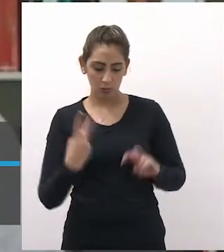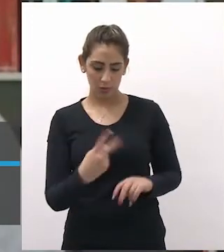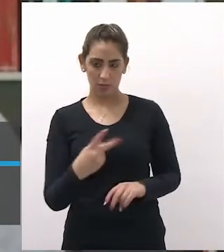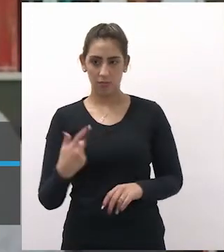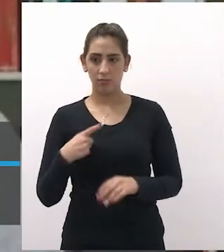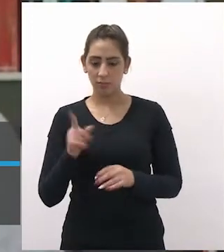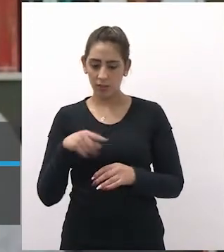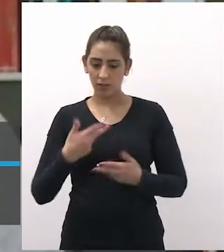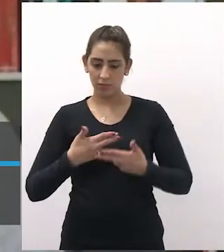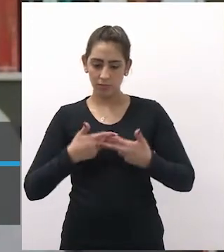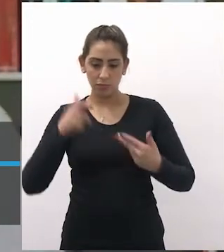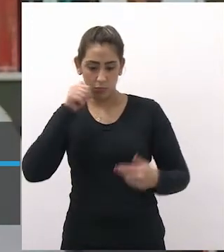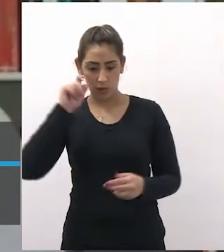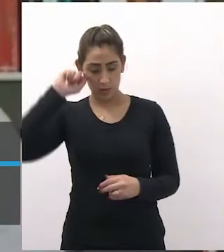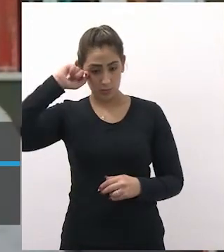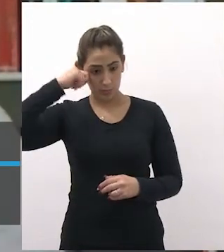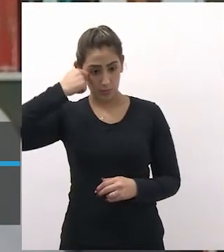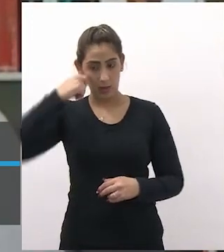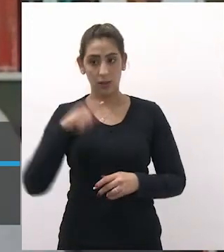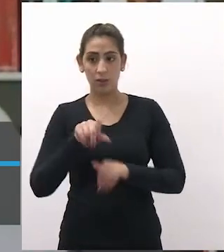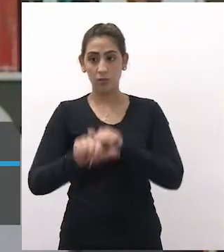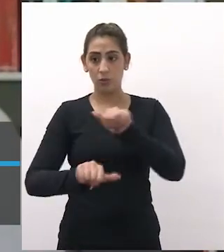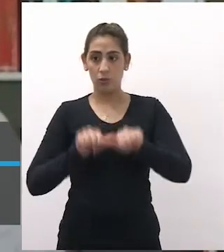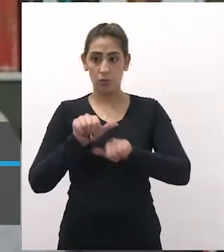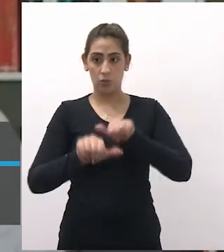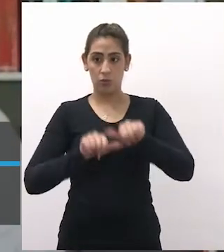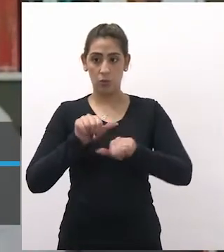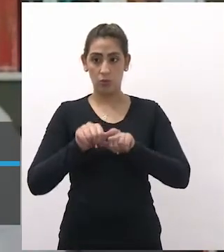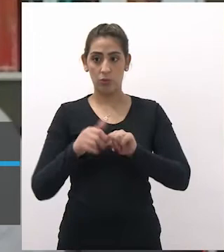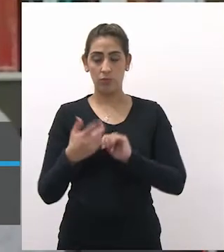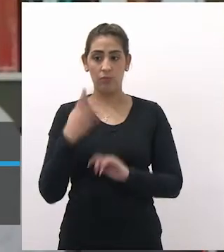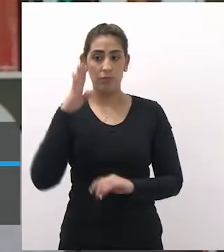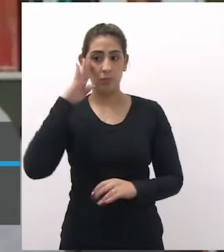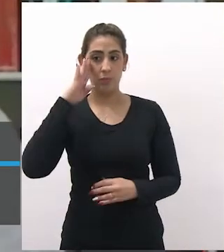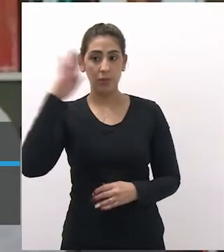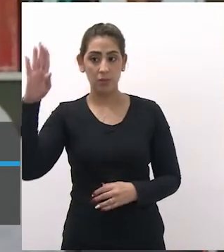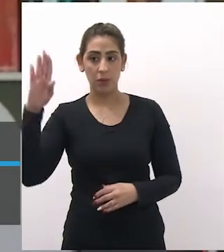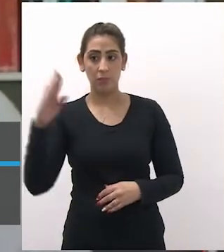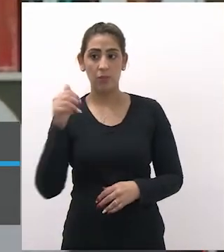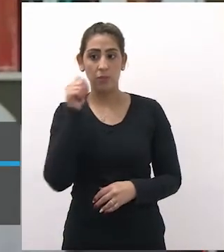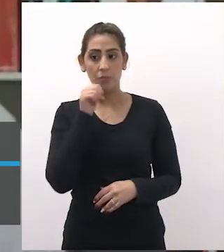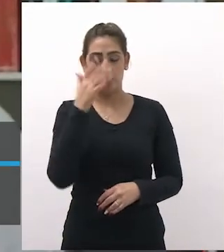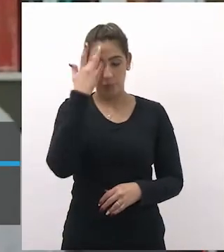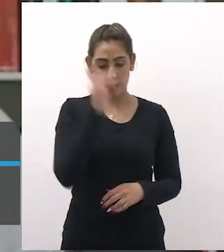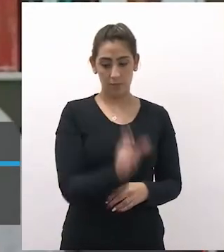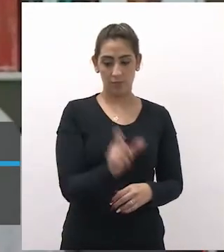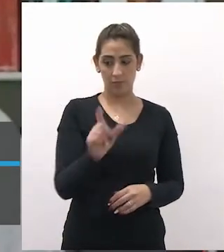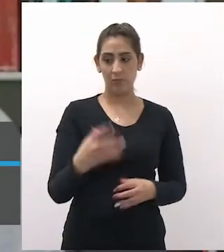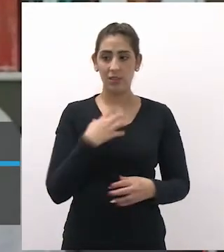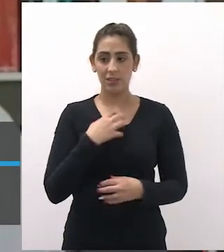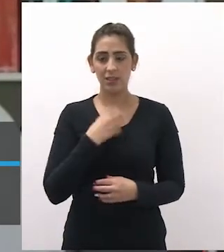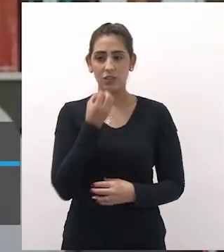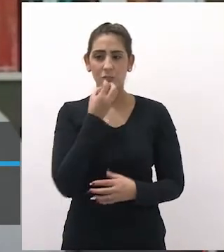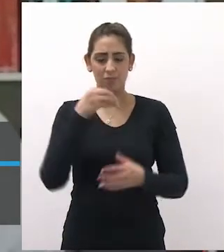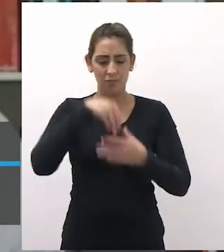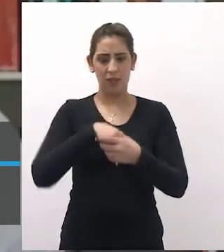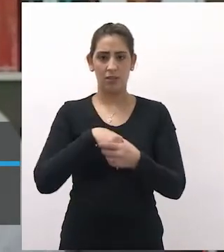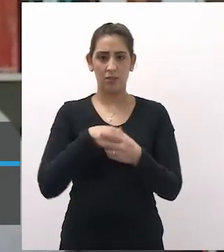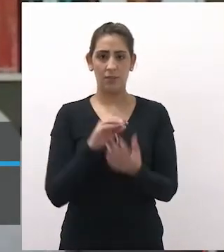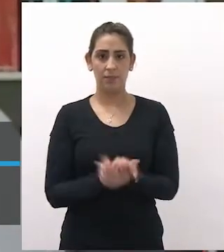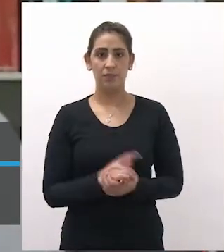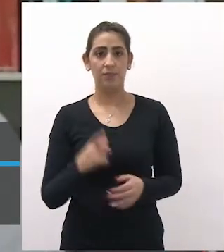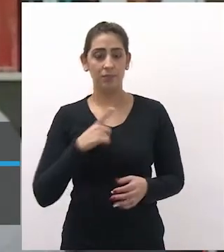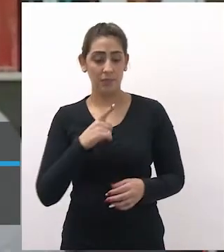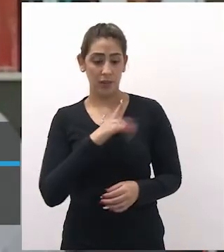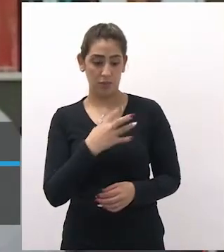Lendo Mulheres Pretas, ele se tornou principalmente um espaço para você se sentir acolhido. Existem